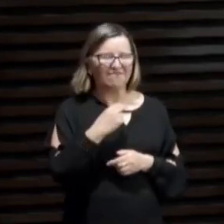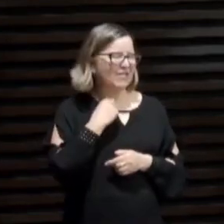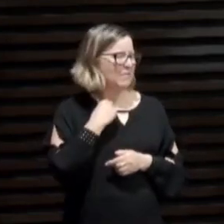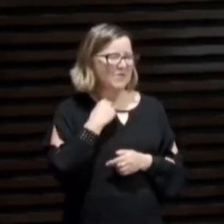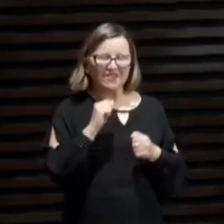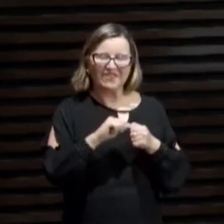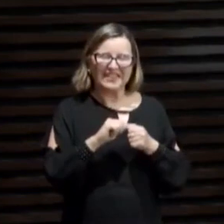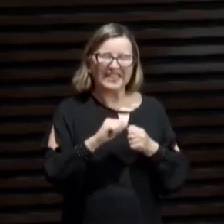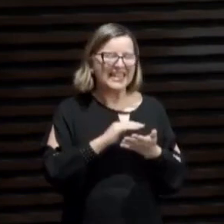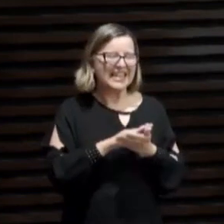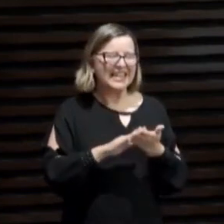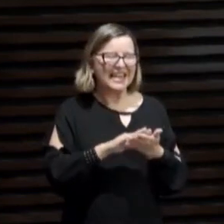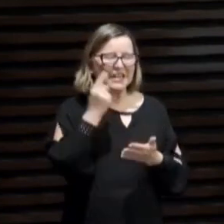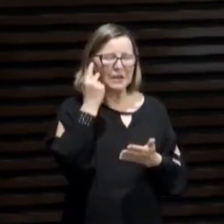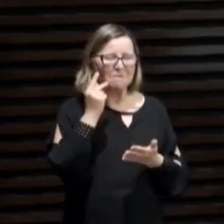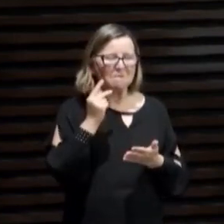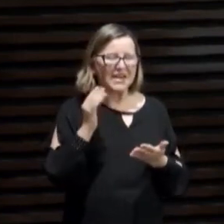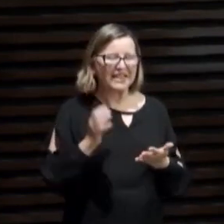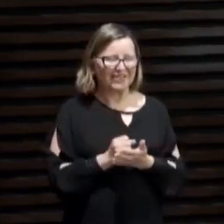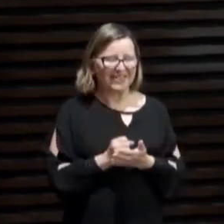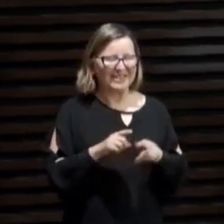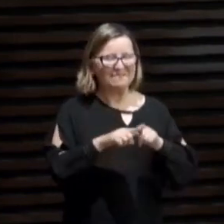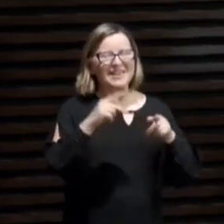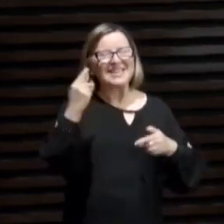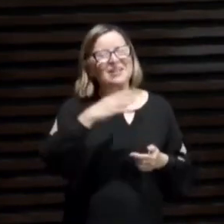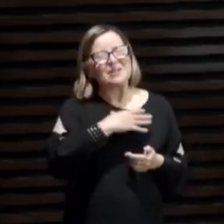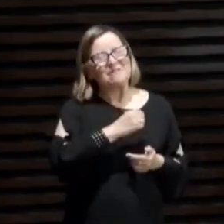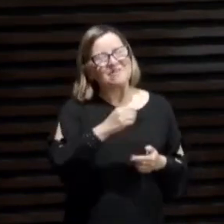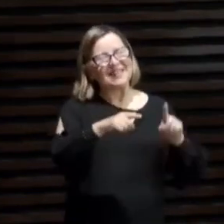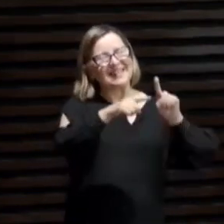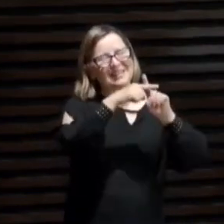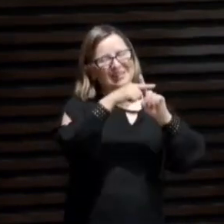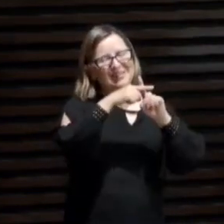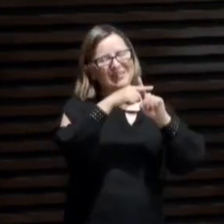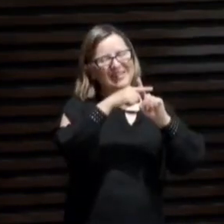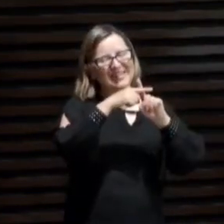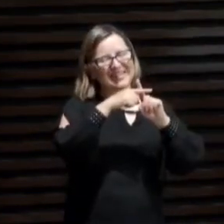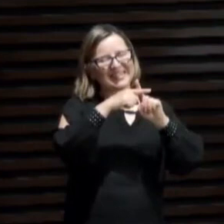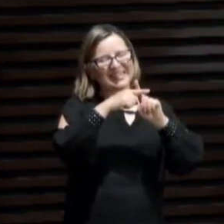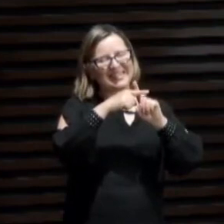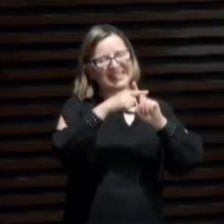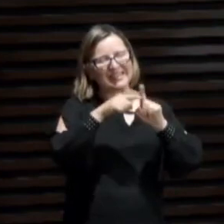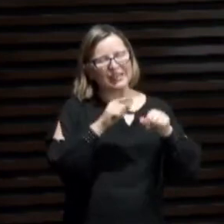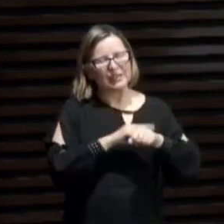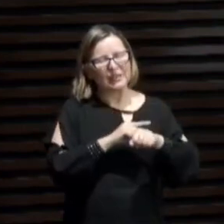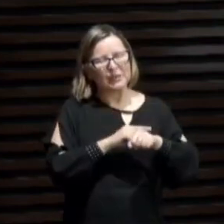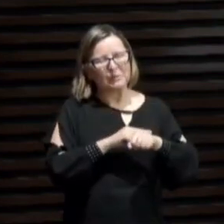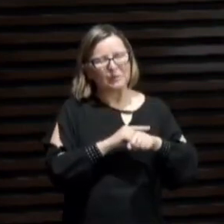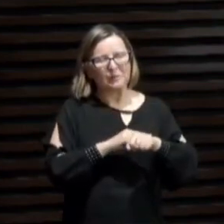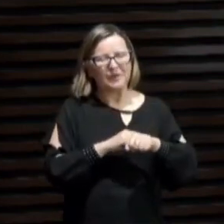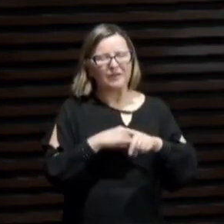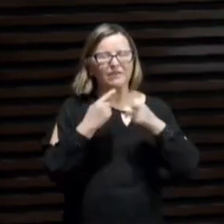nossa salvação. Mas o seu Filho, naquela cruz, quando Ele rendeu o Espírito, Ele disse,